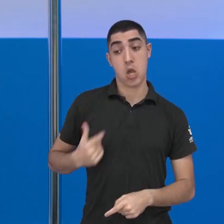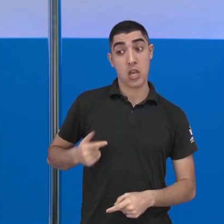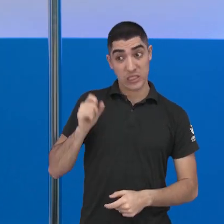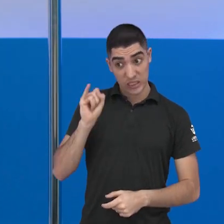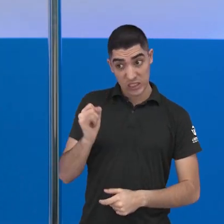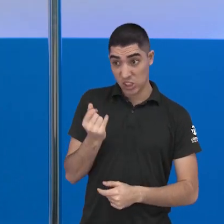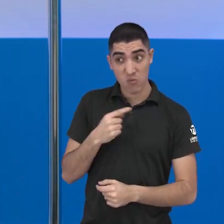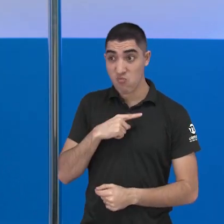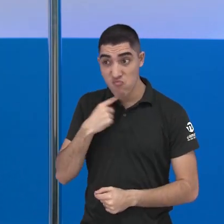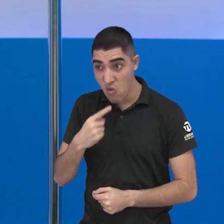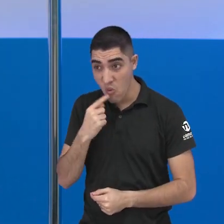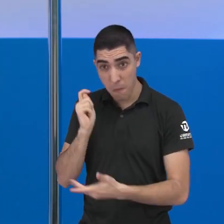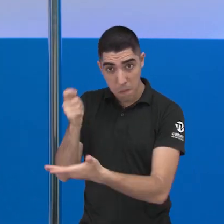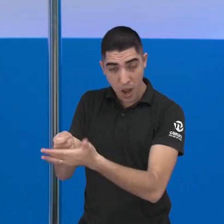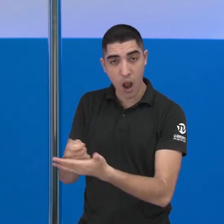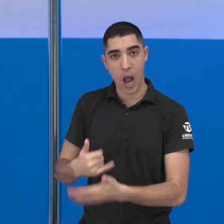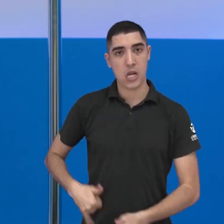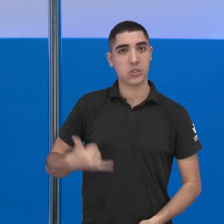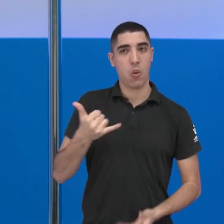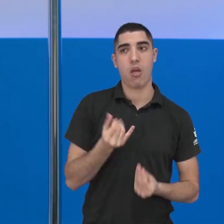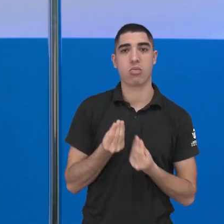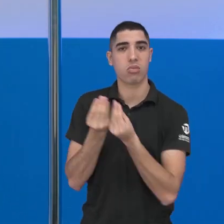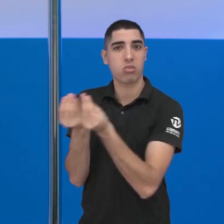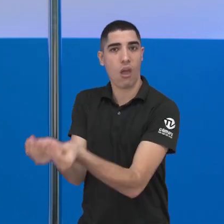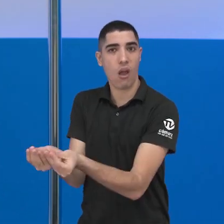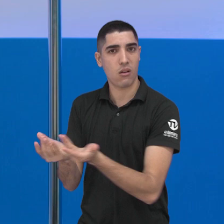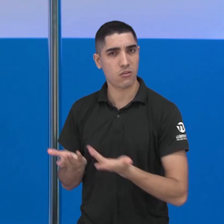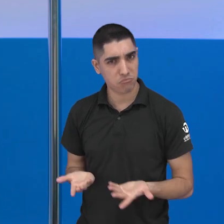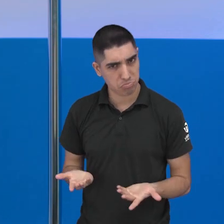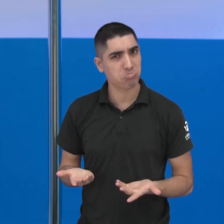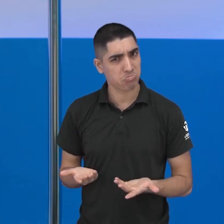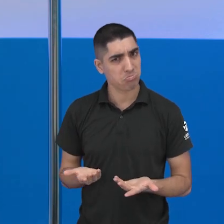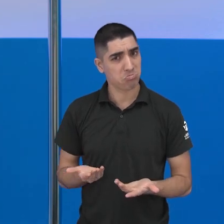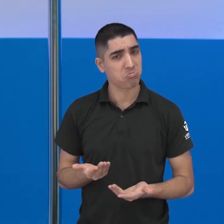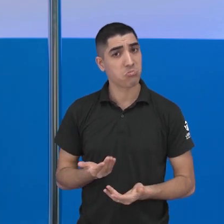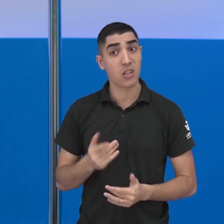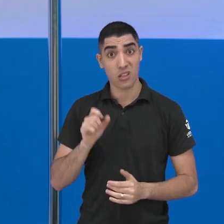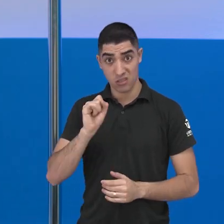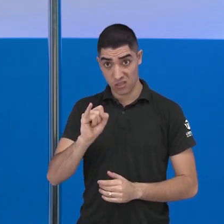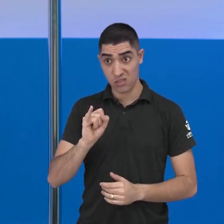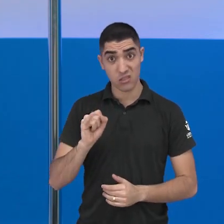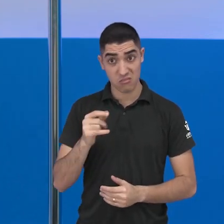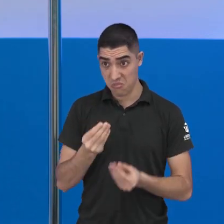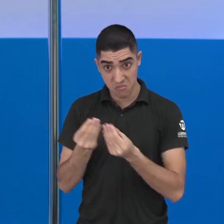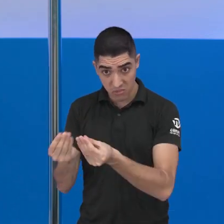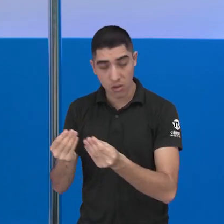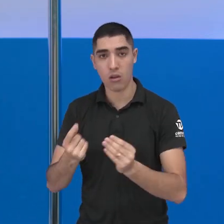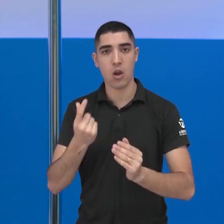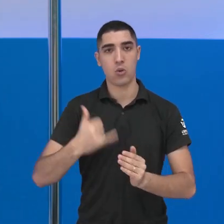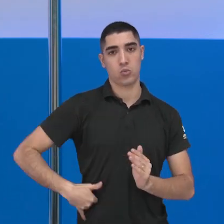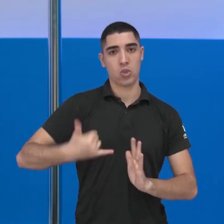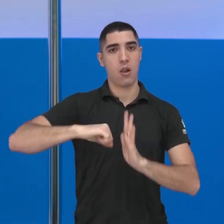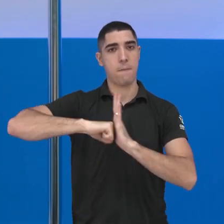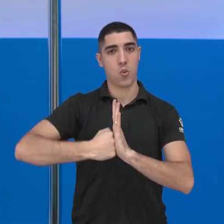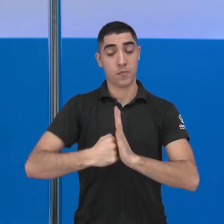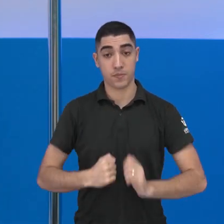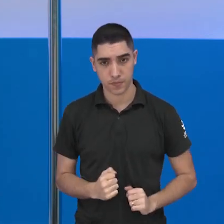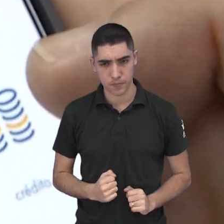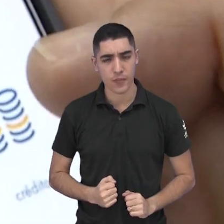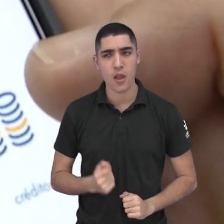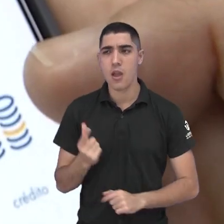como garantia o celular do cliente. Caso o pagamento não aconteça, o aparelho pode ser até